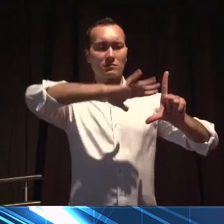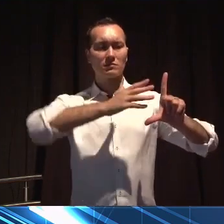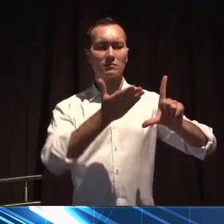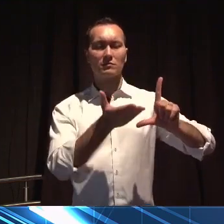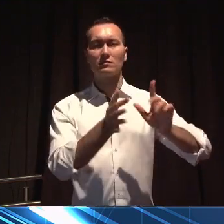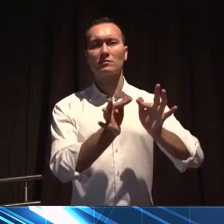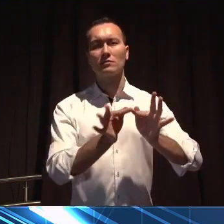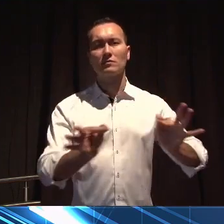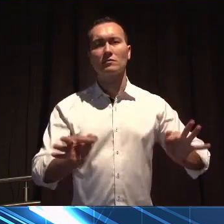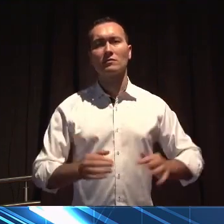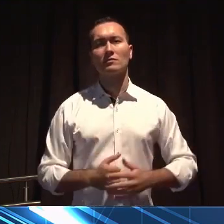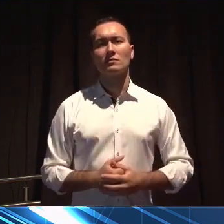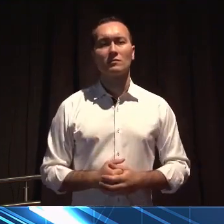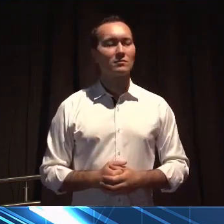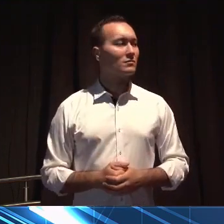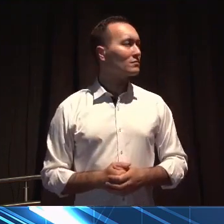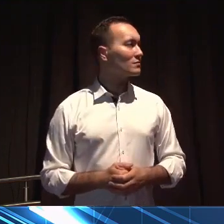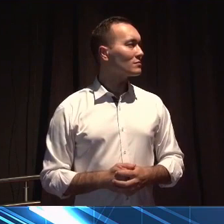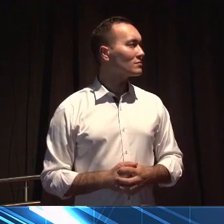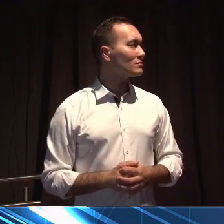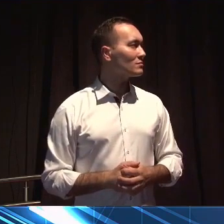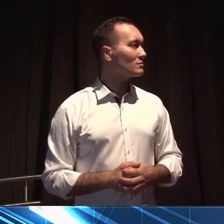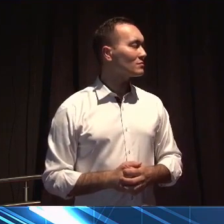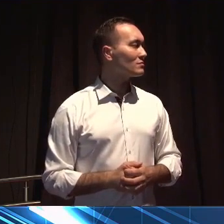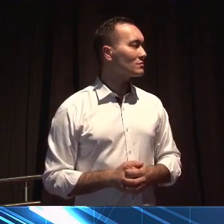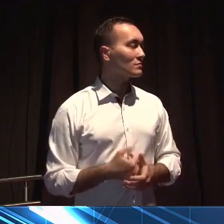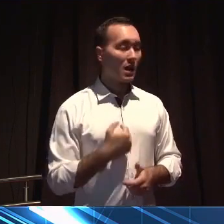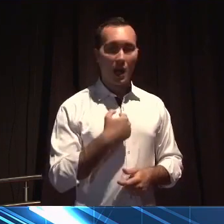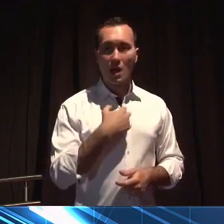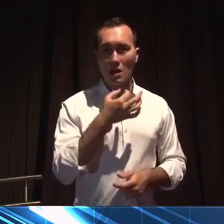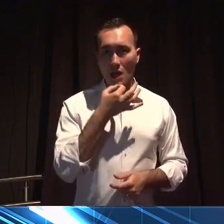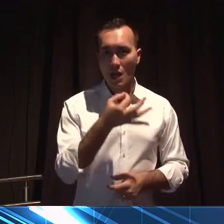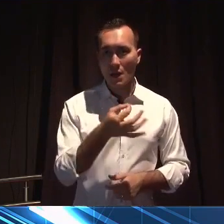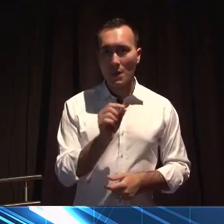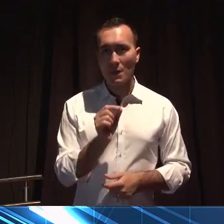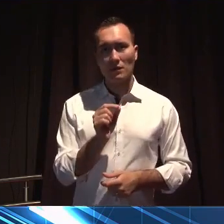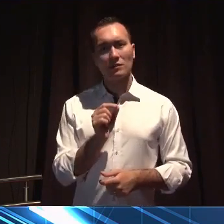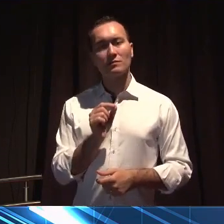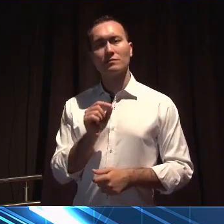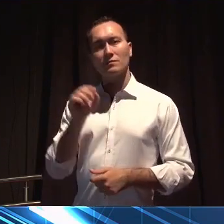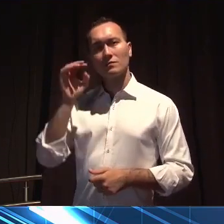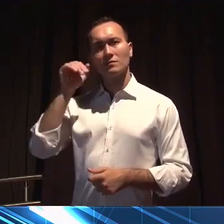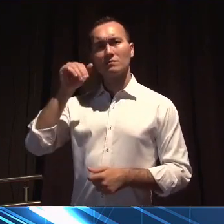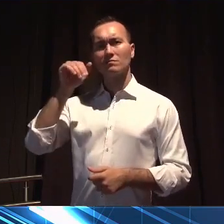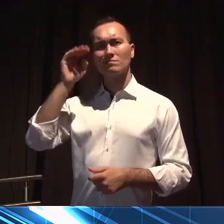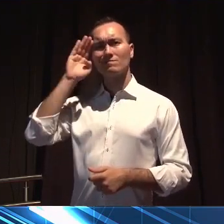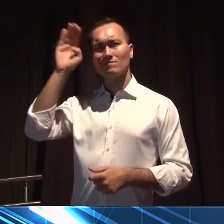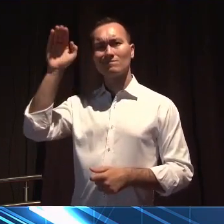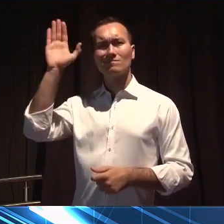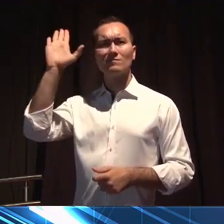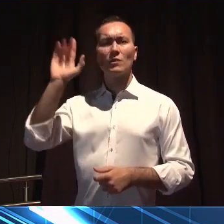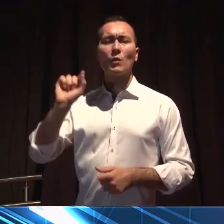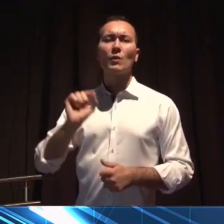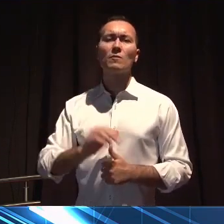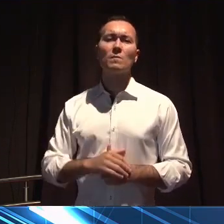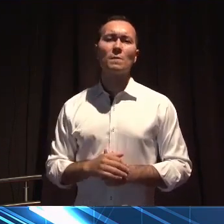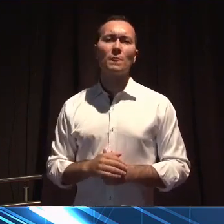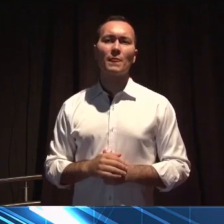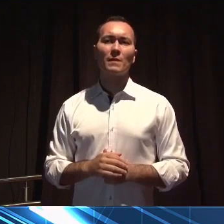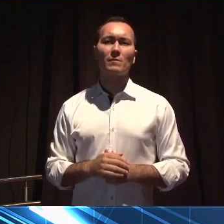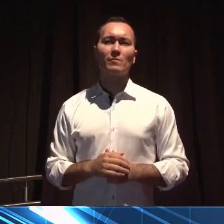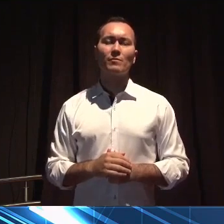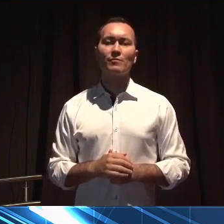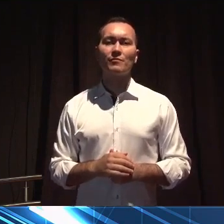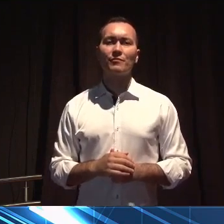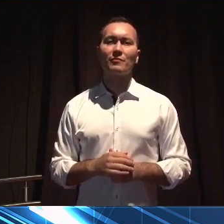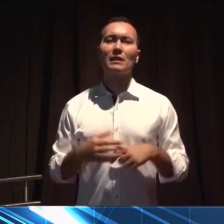um pensamento que fica aqui, né? Eu acho principalmente ali que eu falei, o negócio de clean architecture e tal, são coisas que é